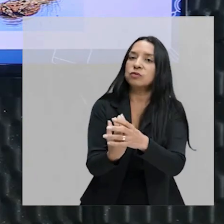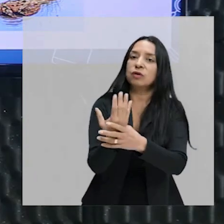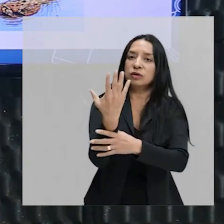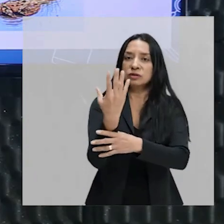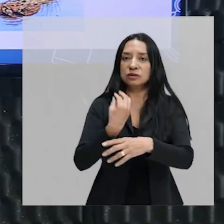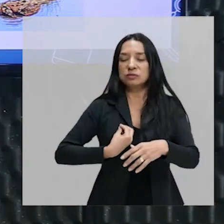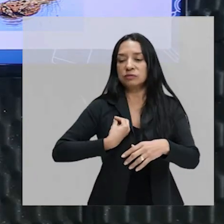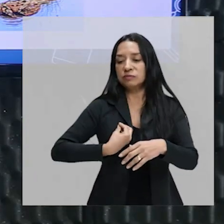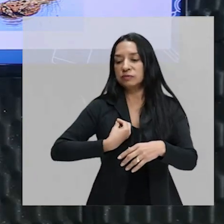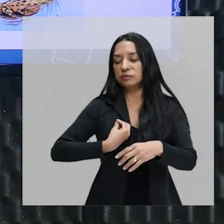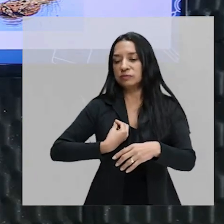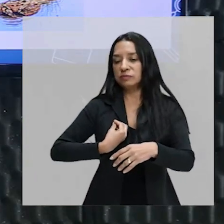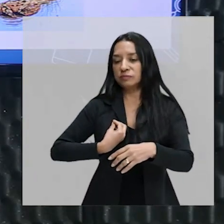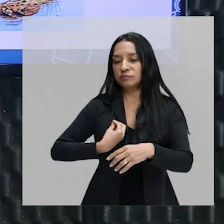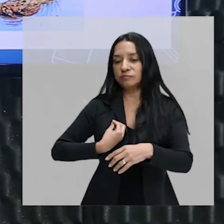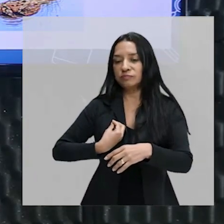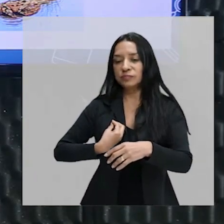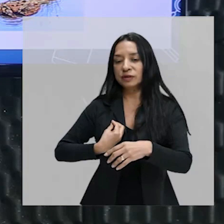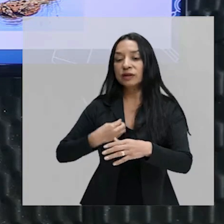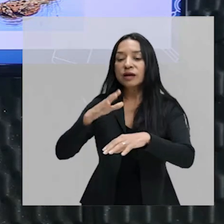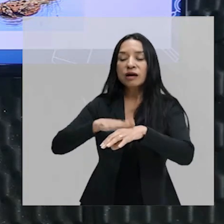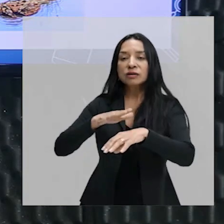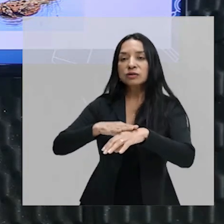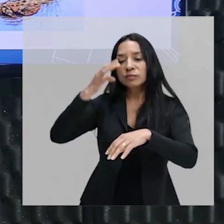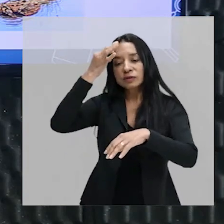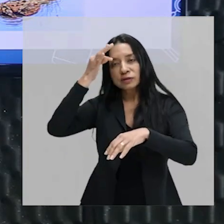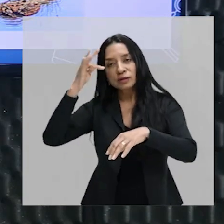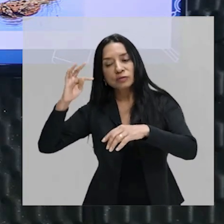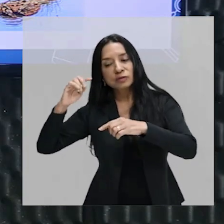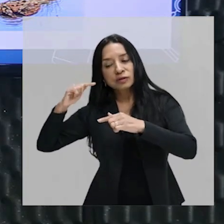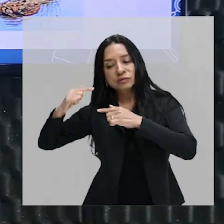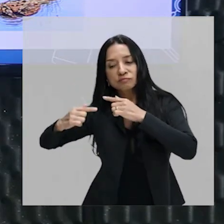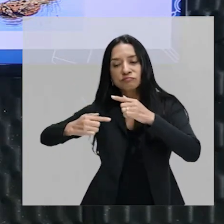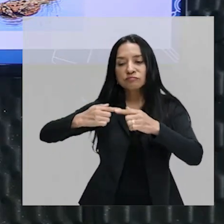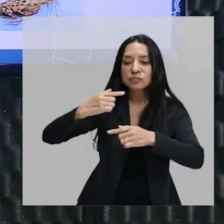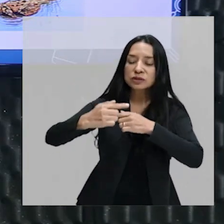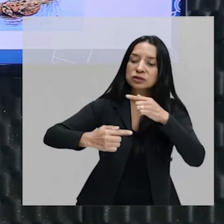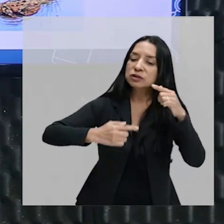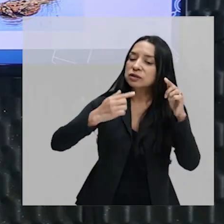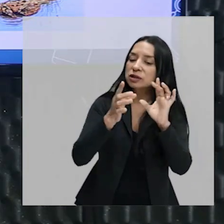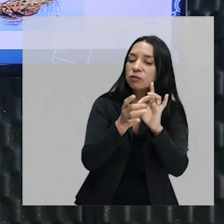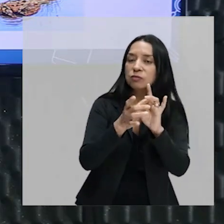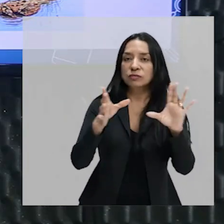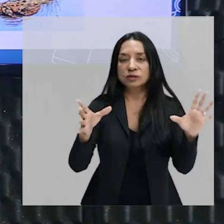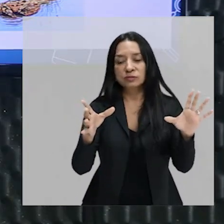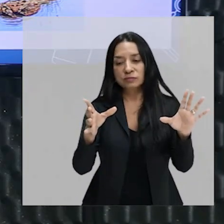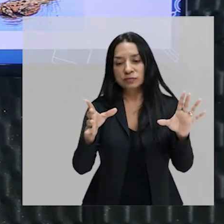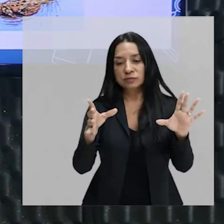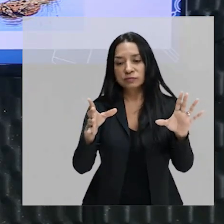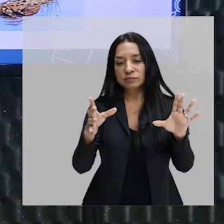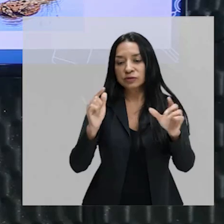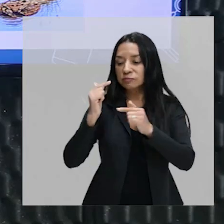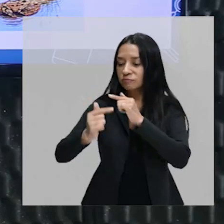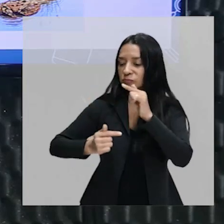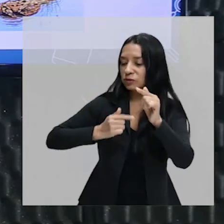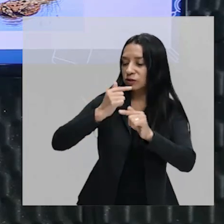a chamada teoria da geração espontânea o nome já diz está se gerando vida espontaneamente